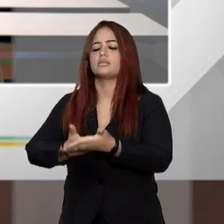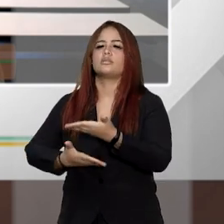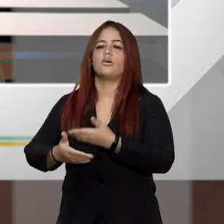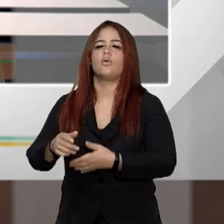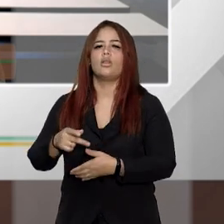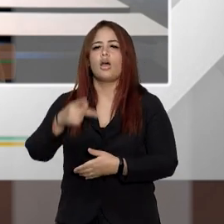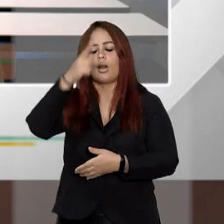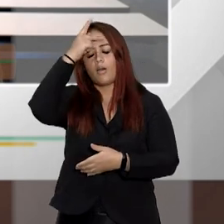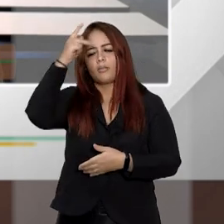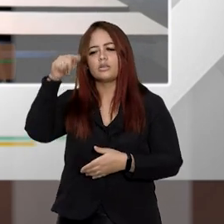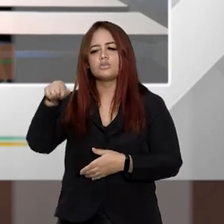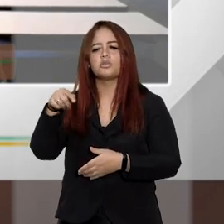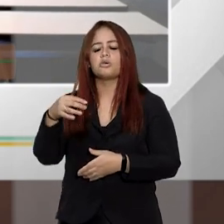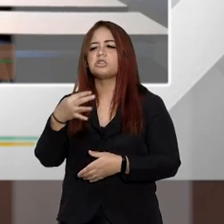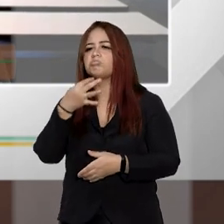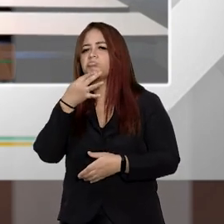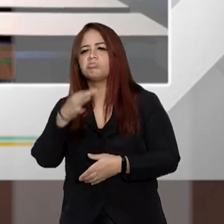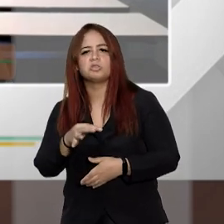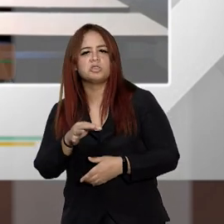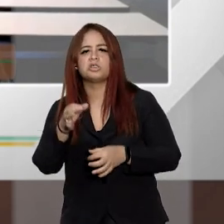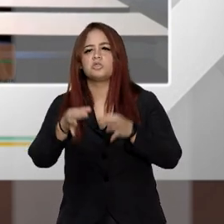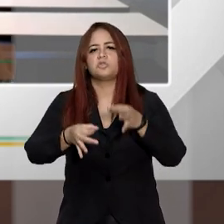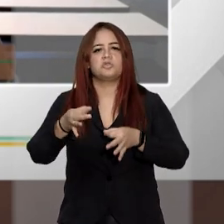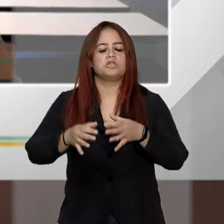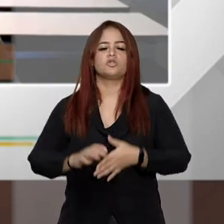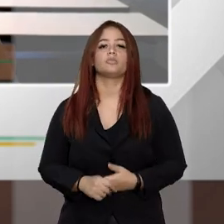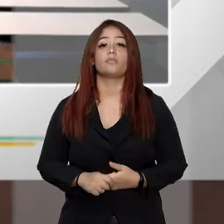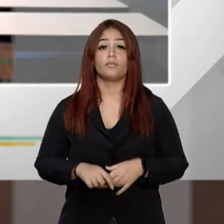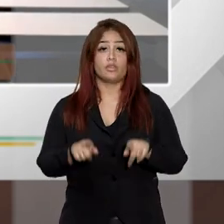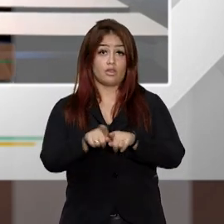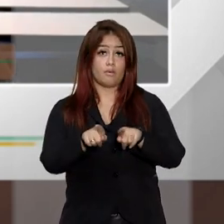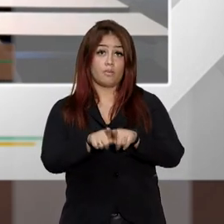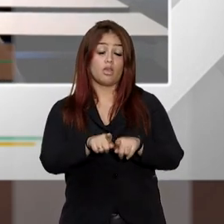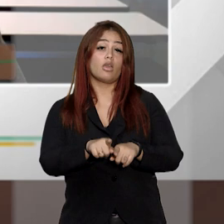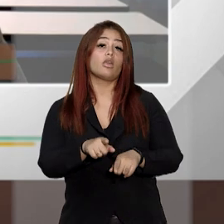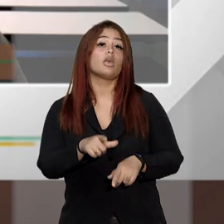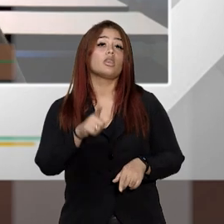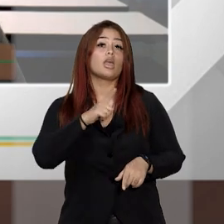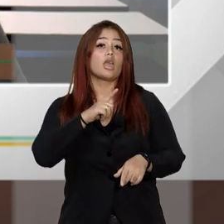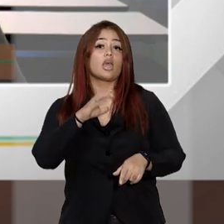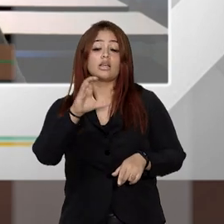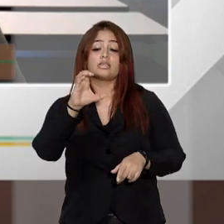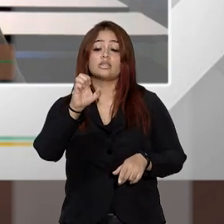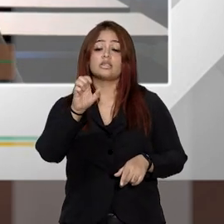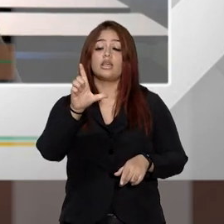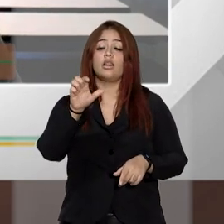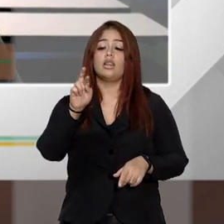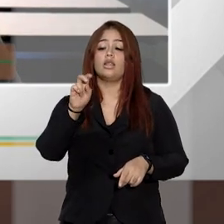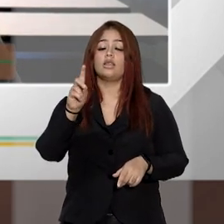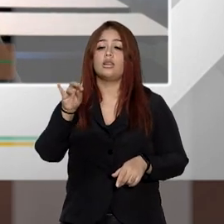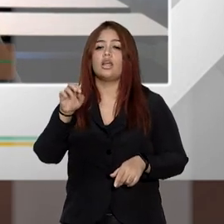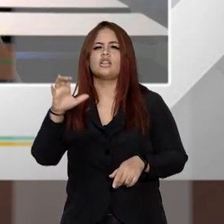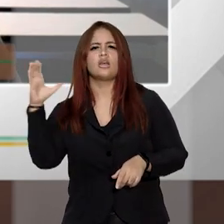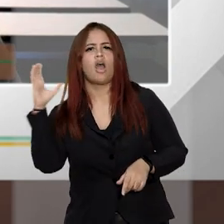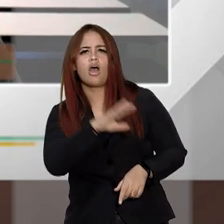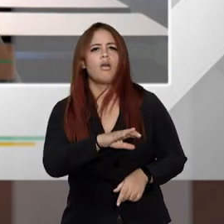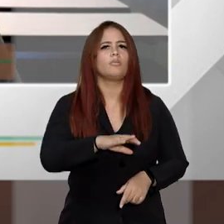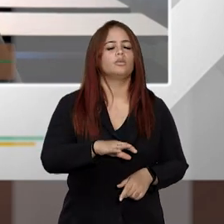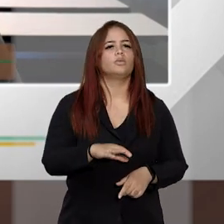que não têm o conhecimento jurídico. E, por fim, nós temos a celeridade, né, que se resume